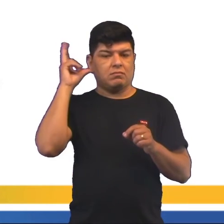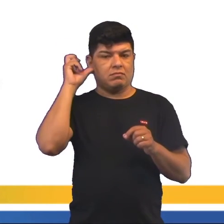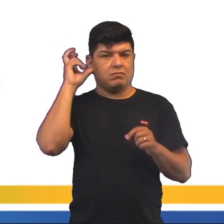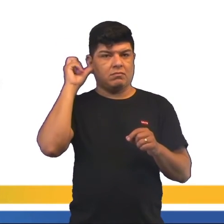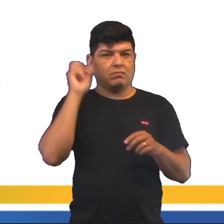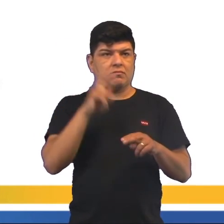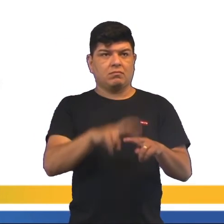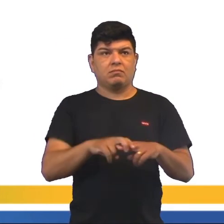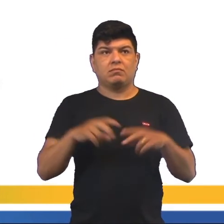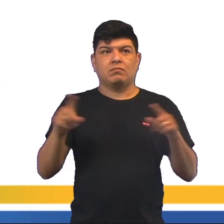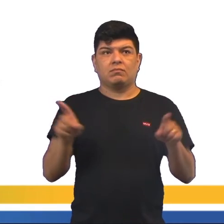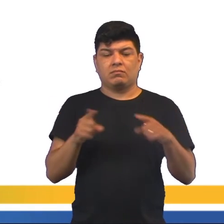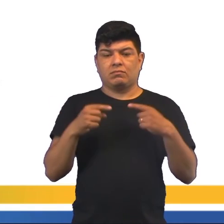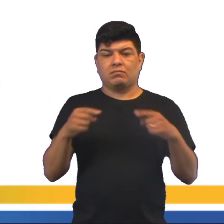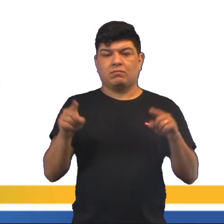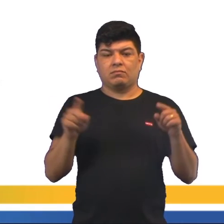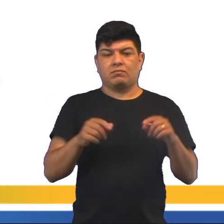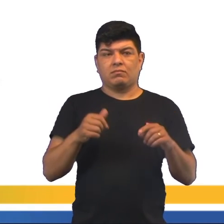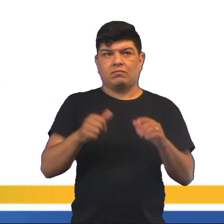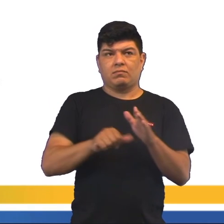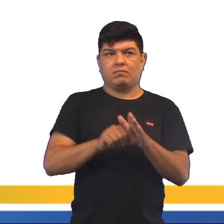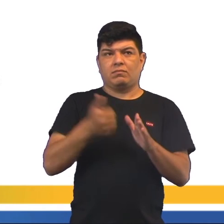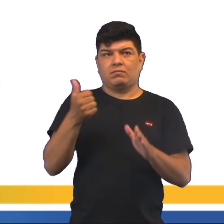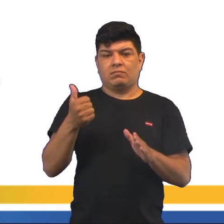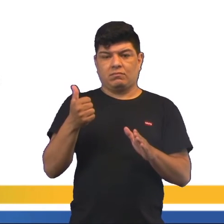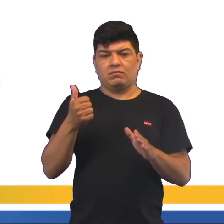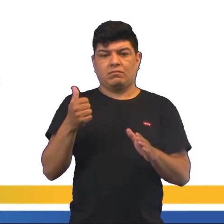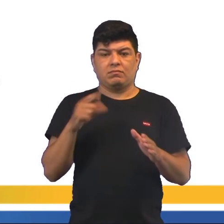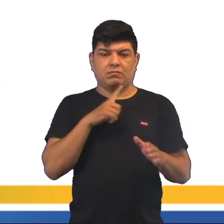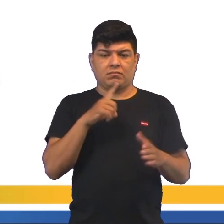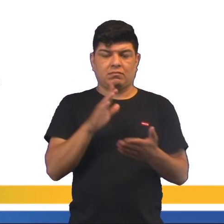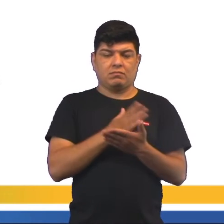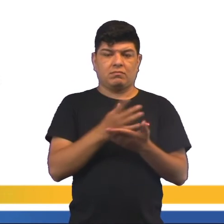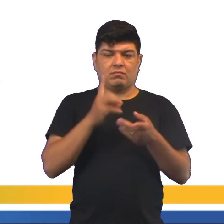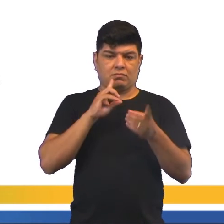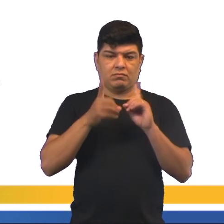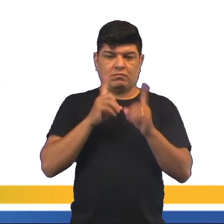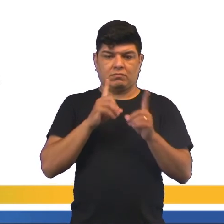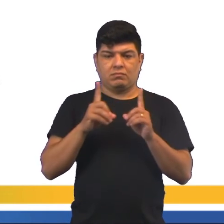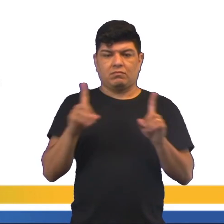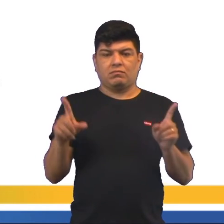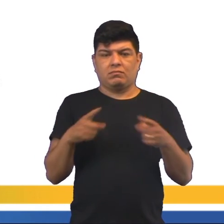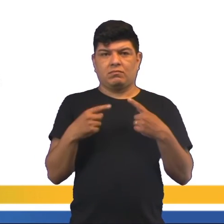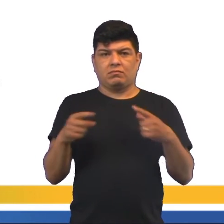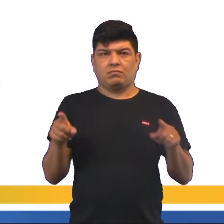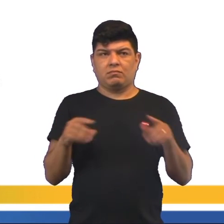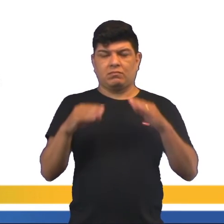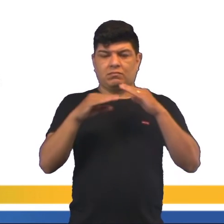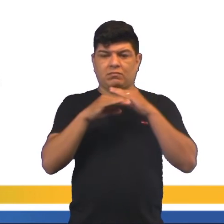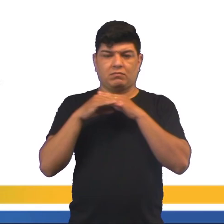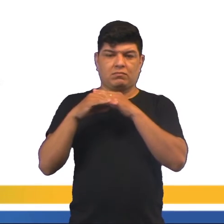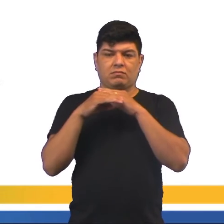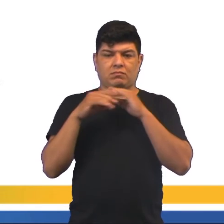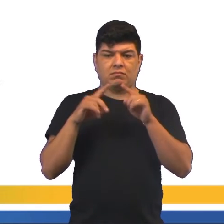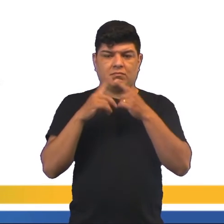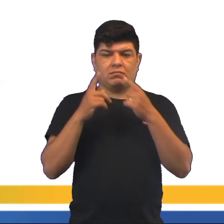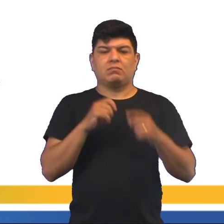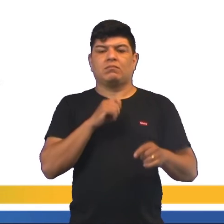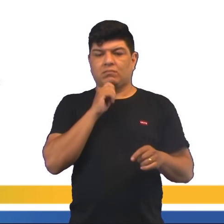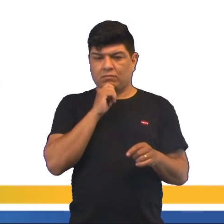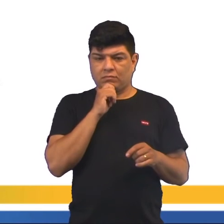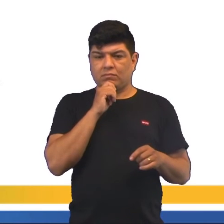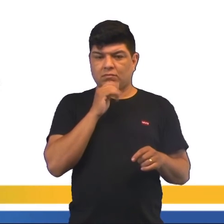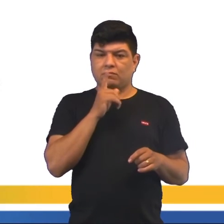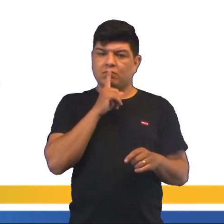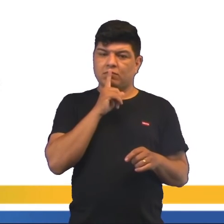som. Um musical que, pela primeira vez, continha alguns diálogos e músicos, né, sincronizados, mas ainda com